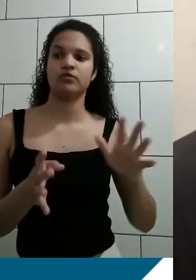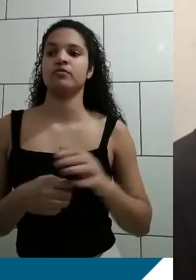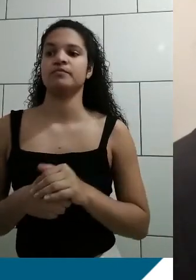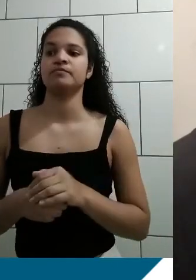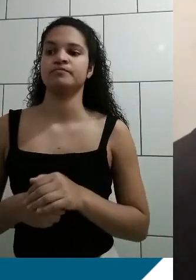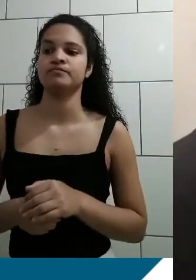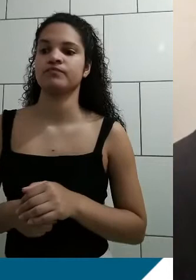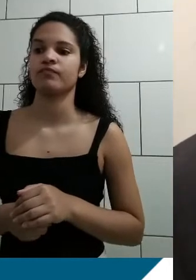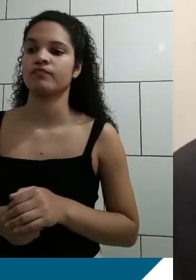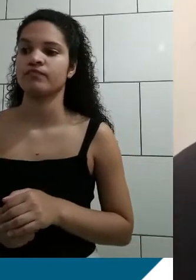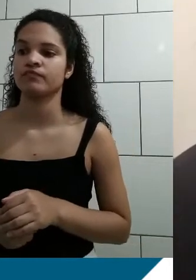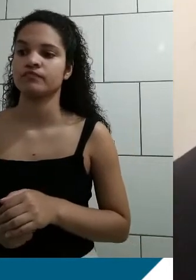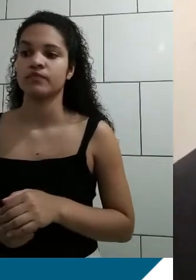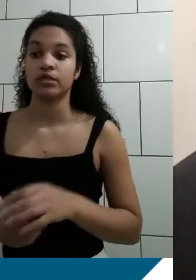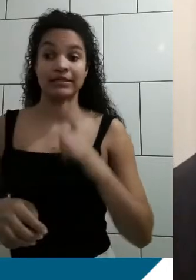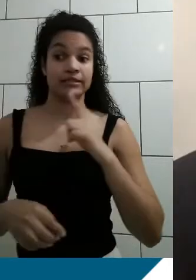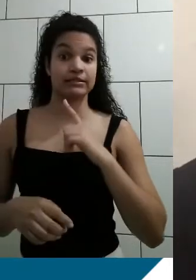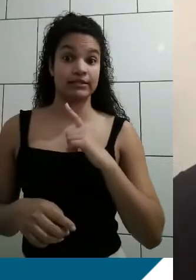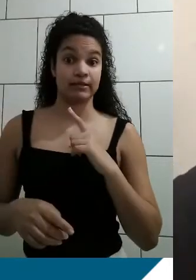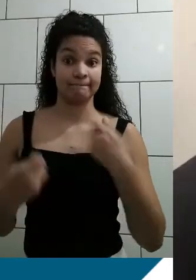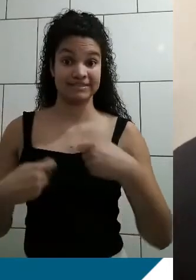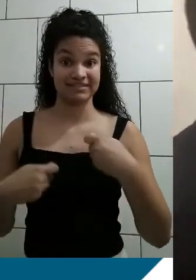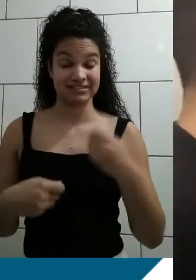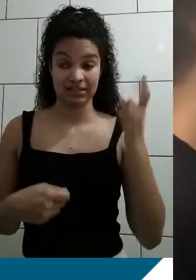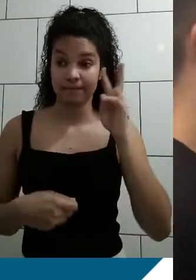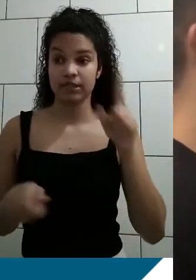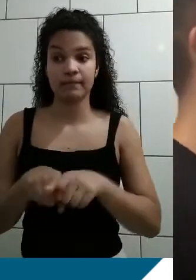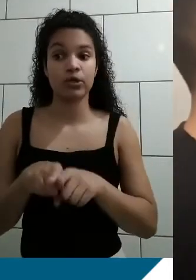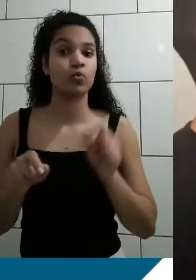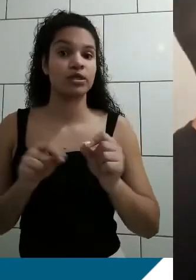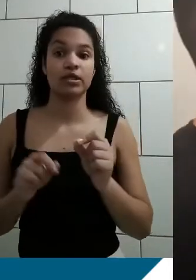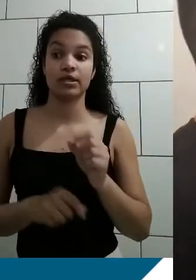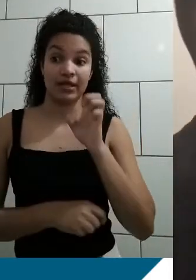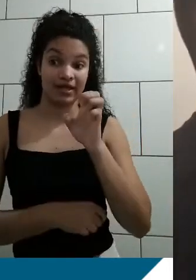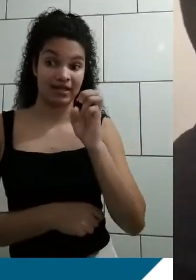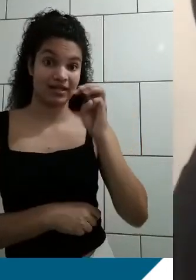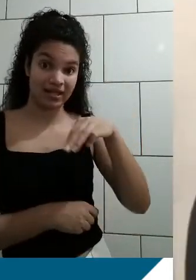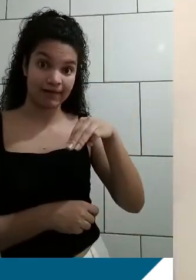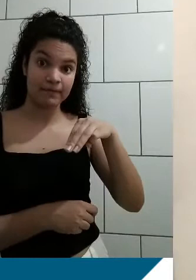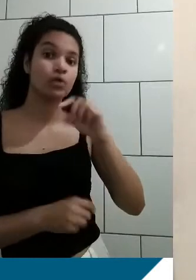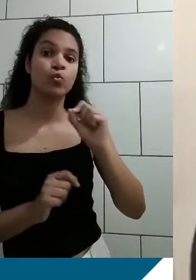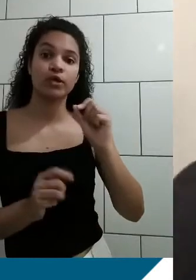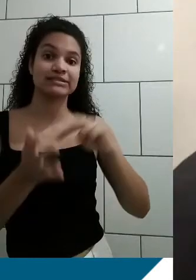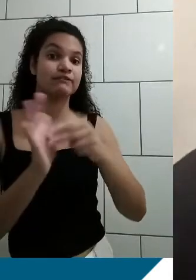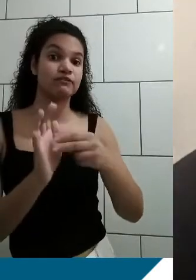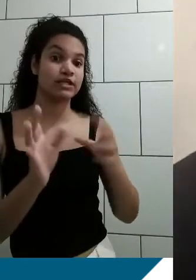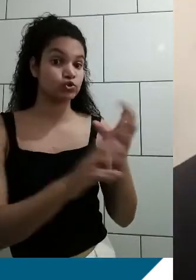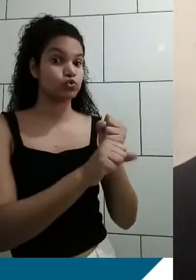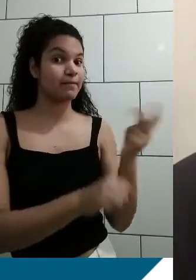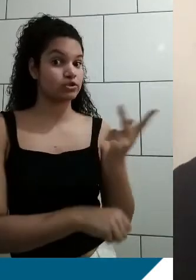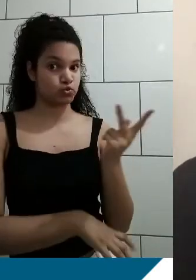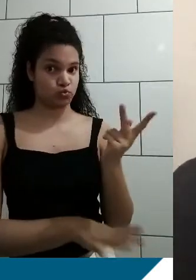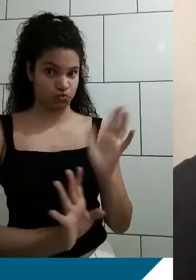soma das duas formas, ok? Bom, e o que vai ser então a conservação da energia mecânica? ela ocorre em processos onde